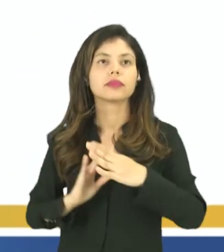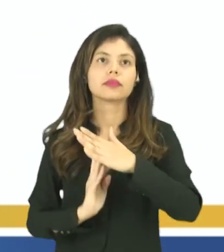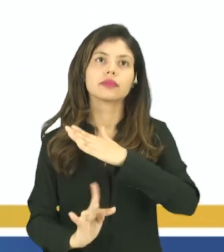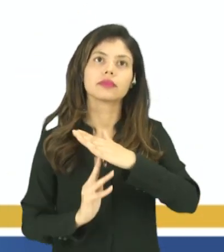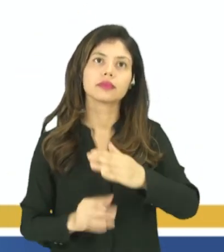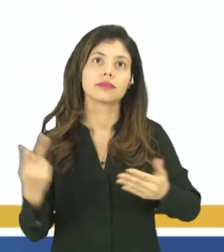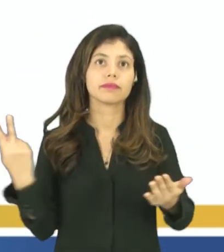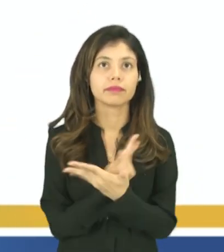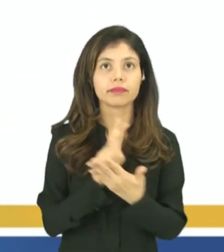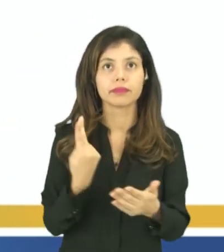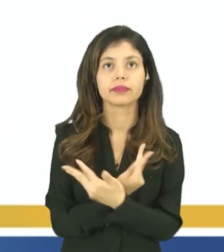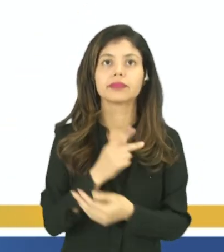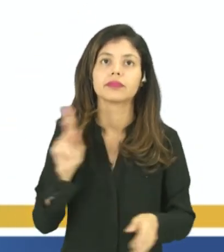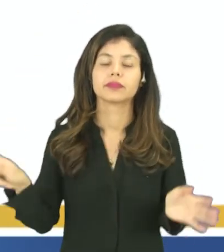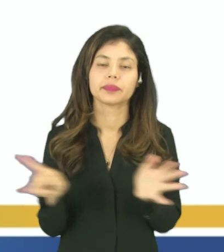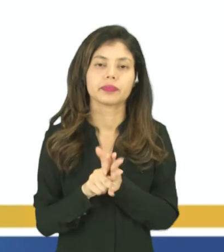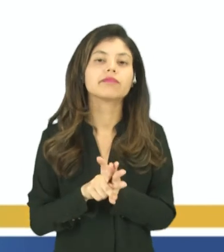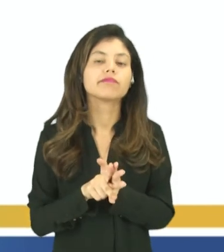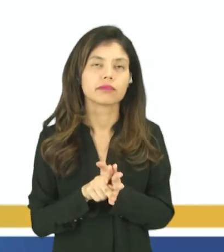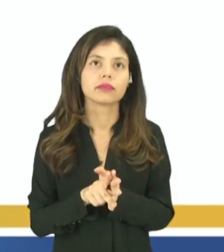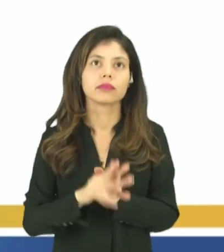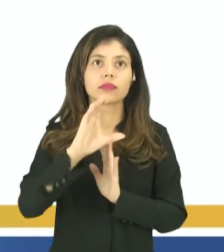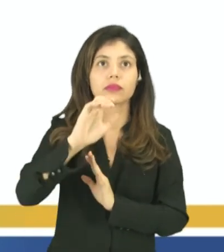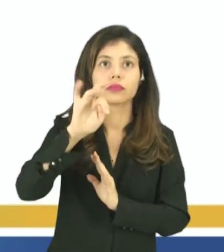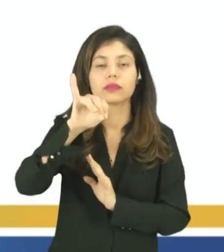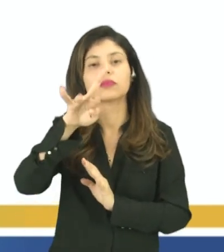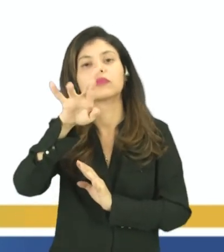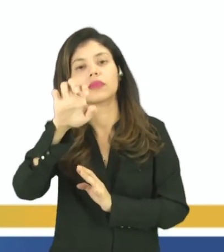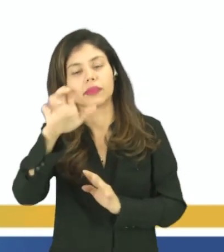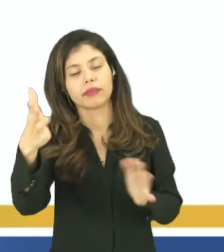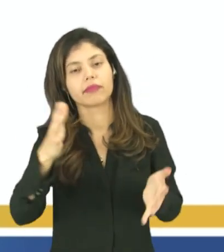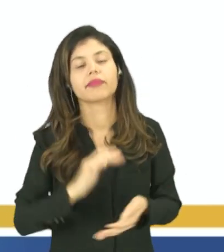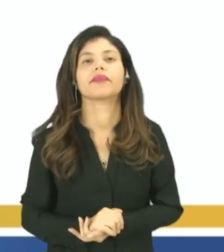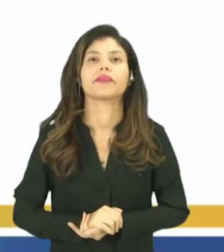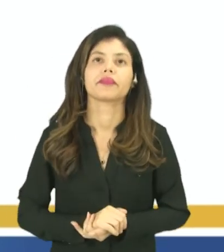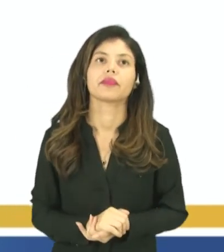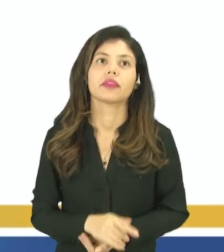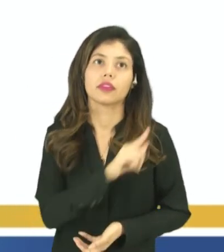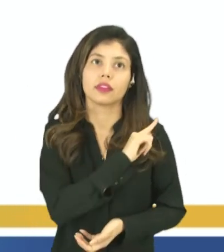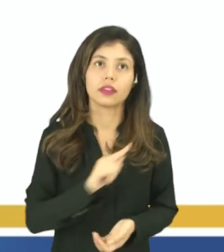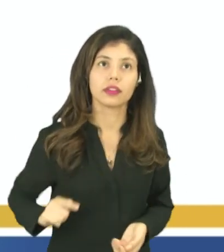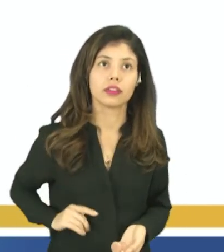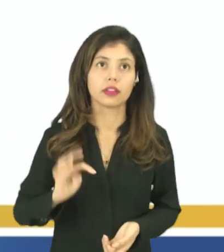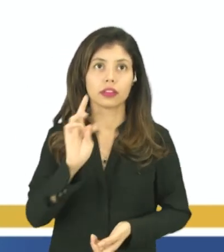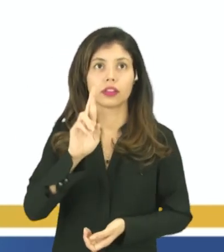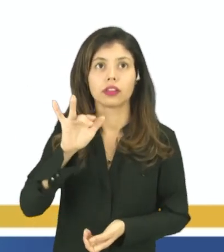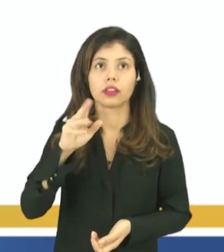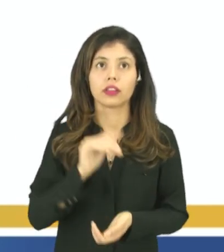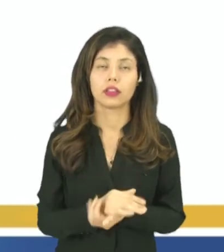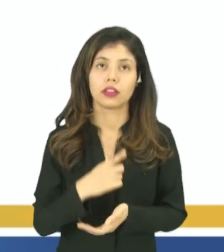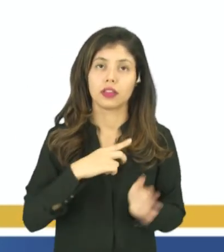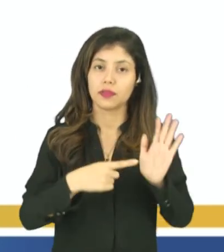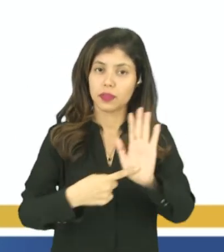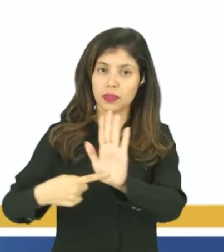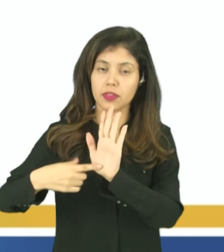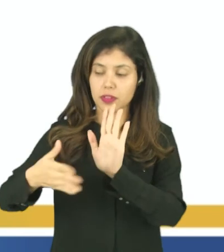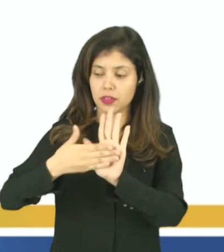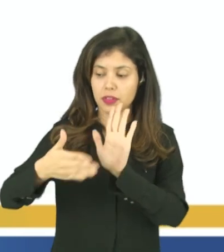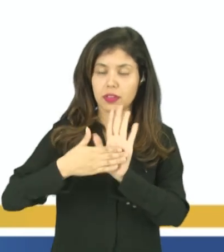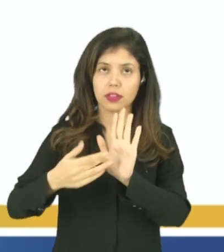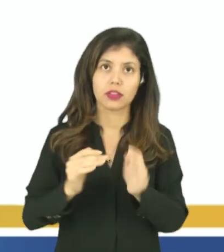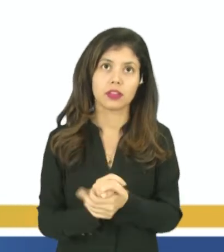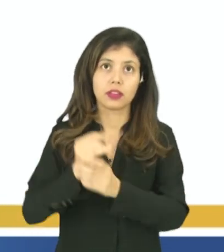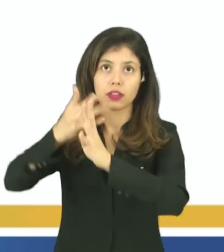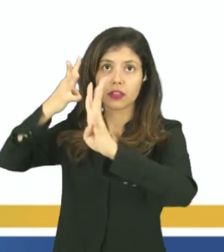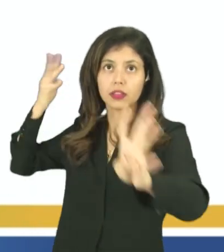migrações irregulares feita por coiotes ou por conta própria. No governo Trump, houve uma proposta de murar as